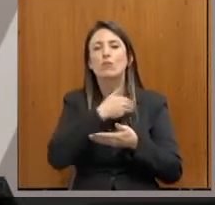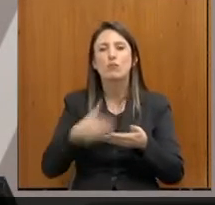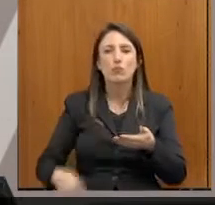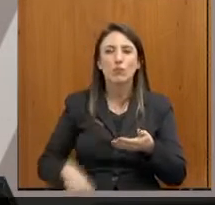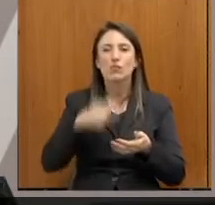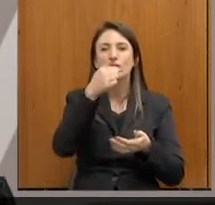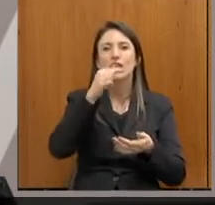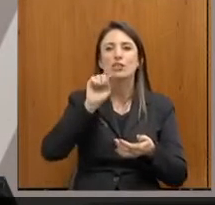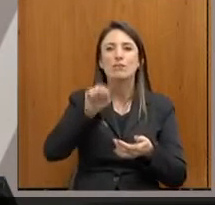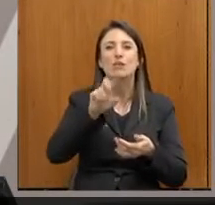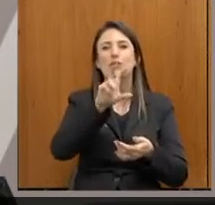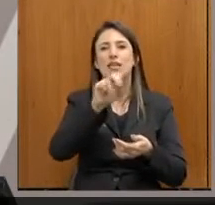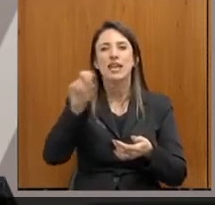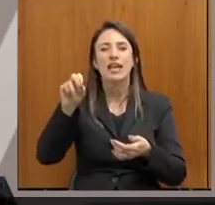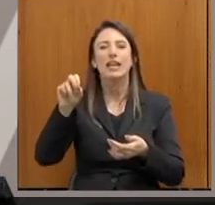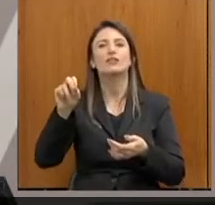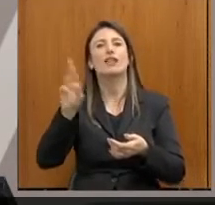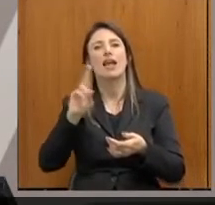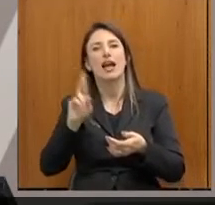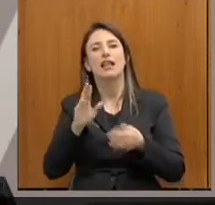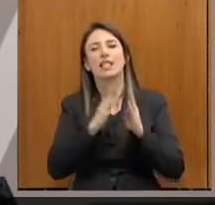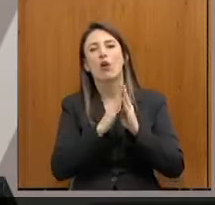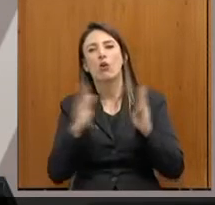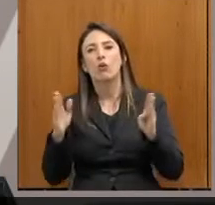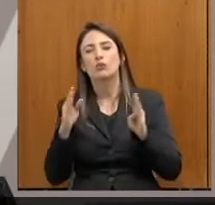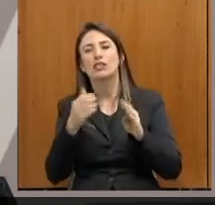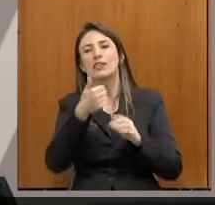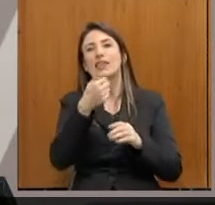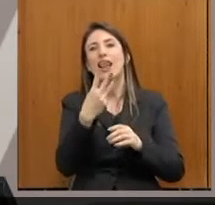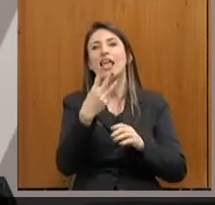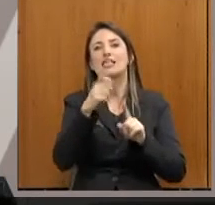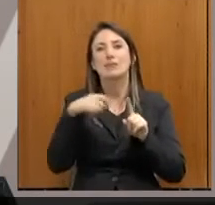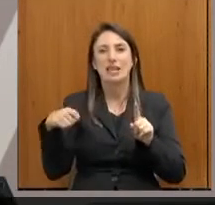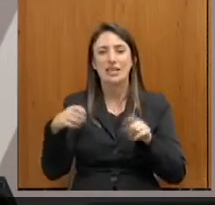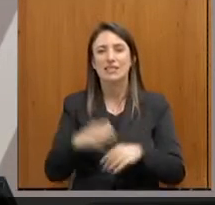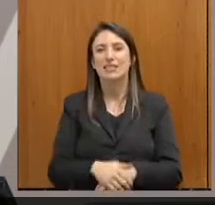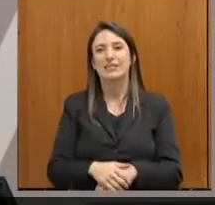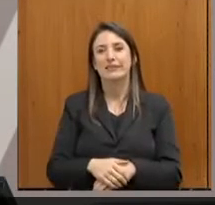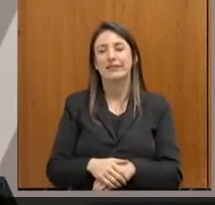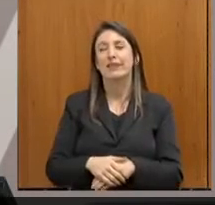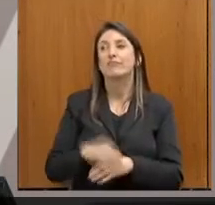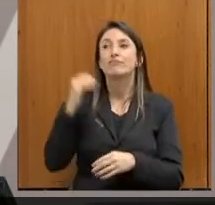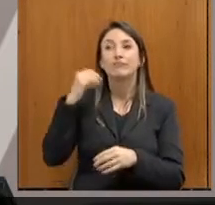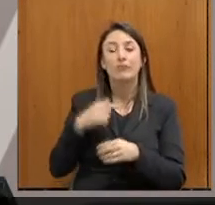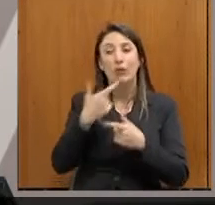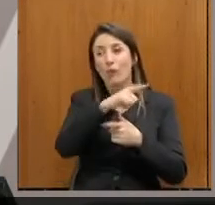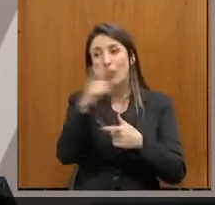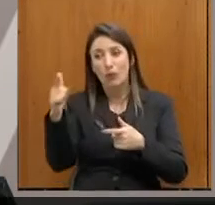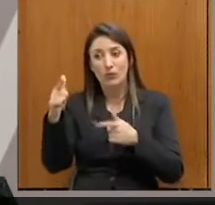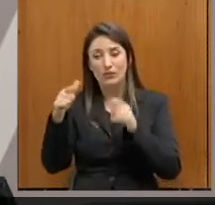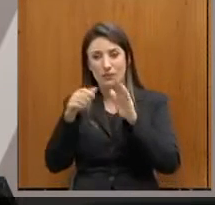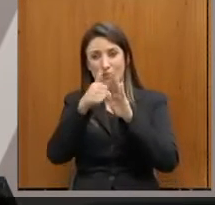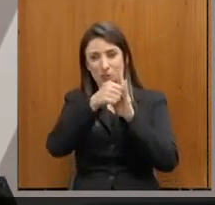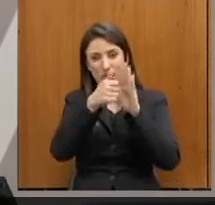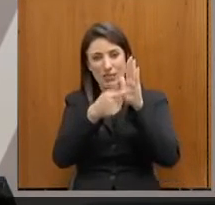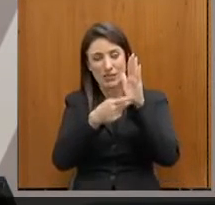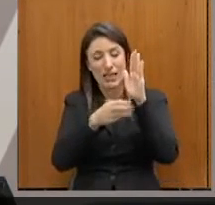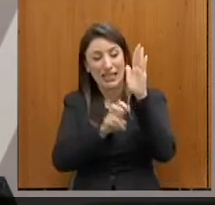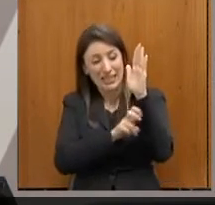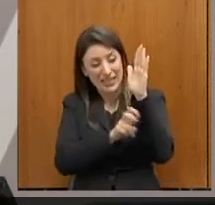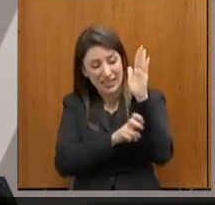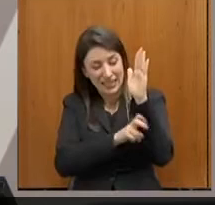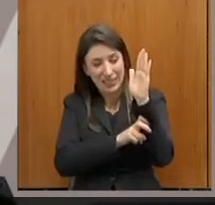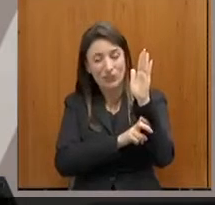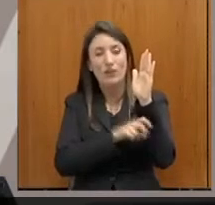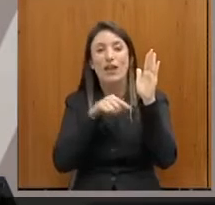longo de 13 meses o quinto colocado e a sua cerca de sete vezes mais do que eu e infelizmente Deputado